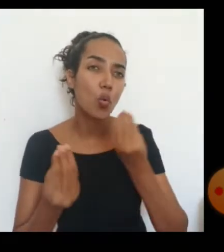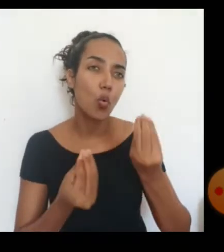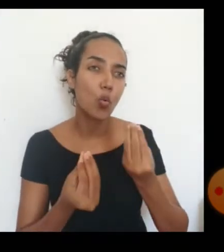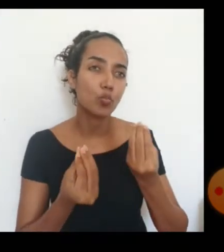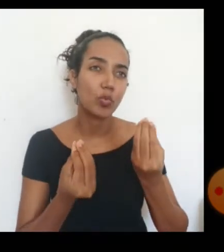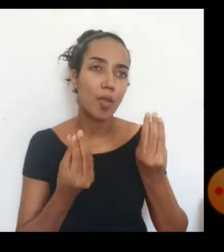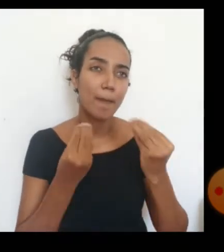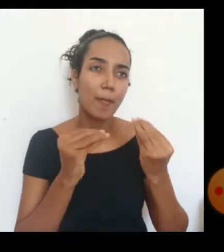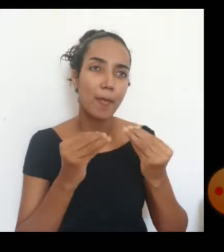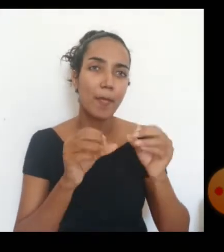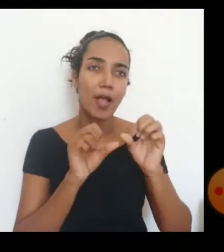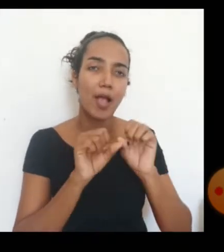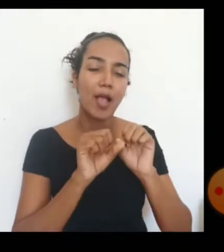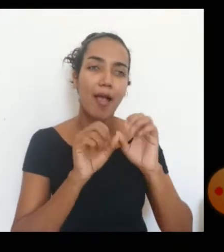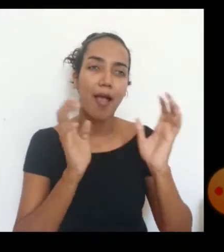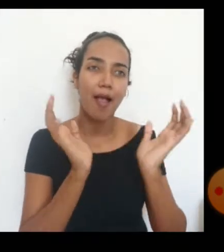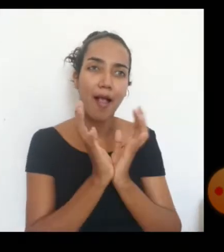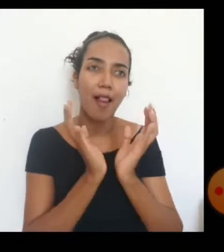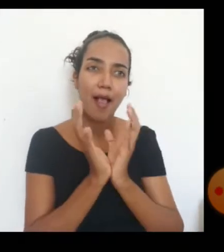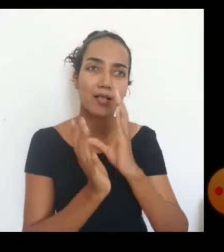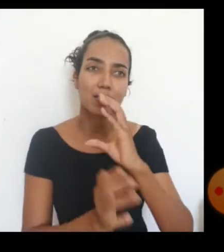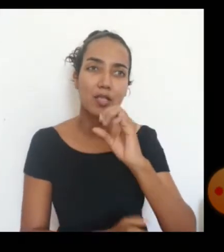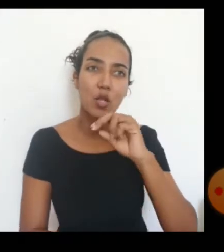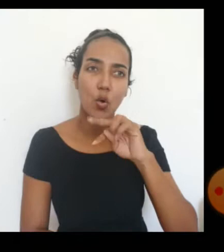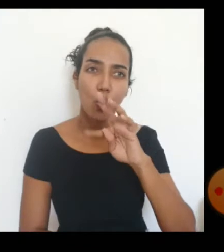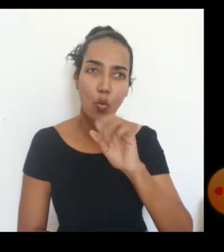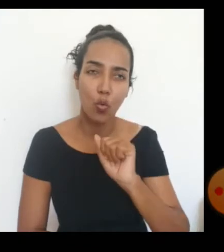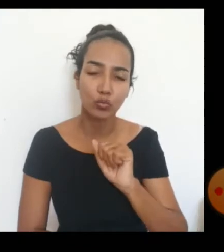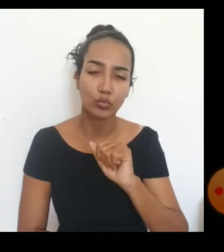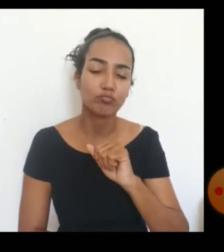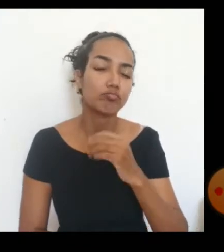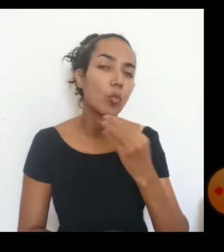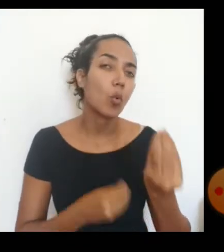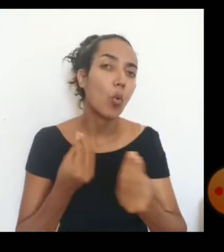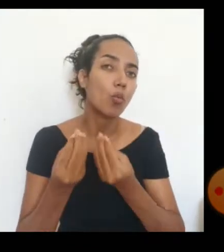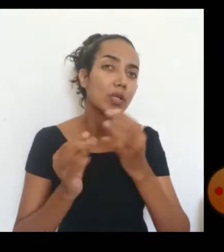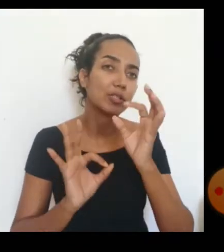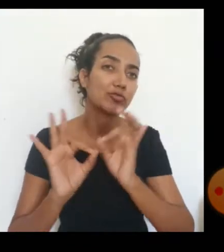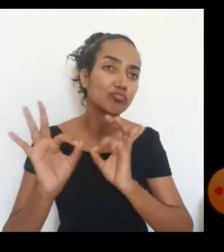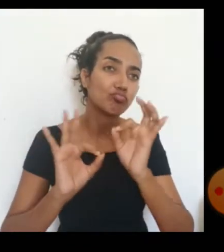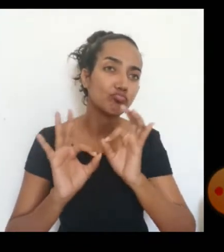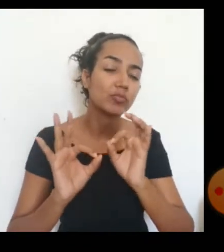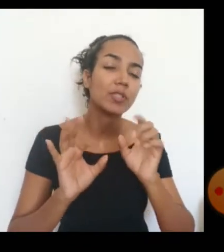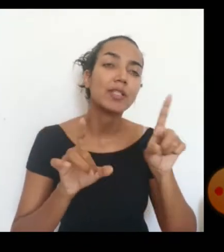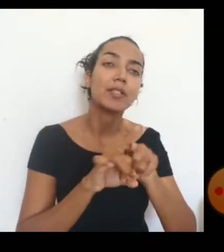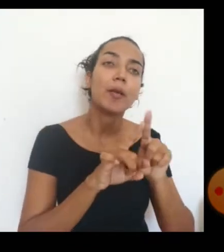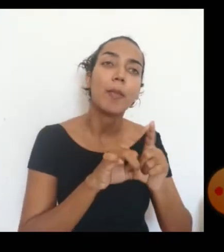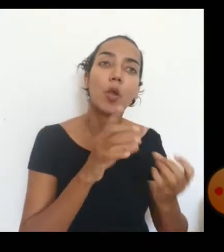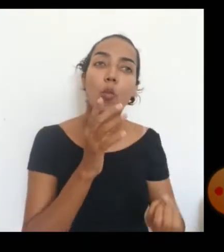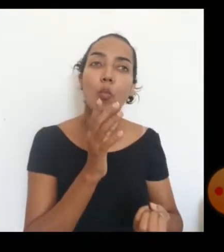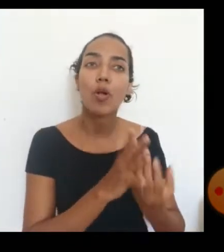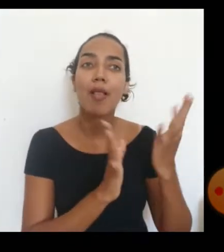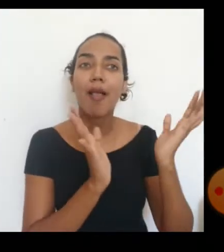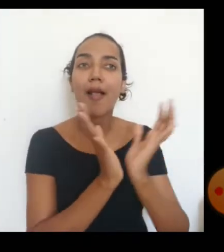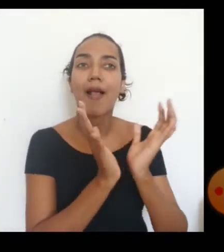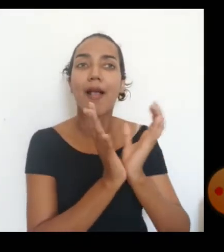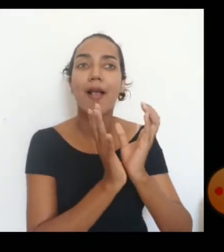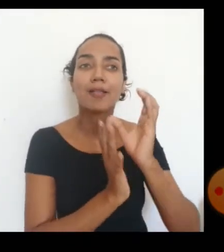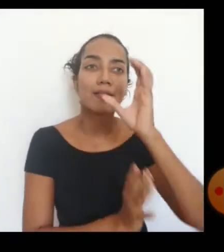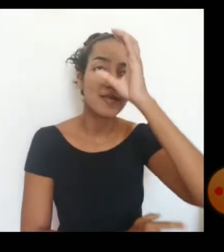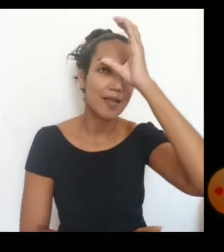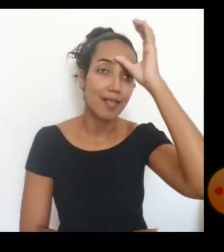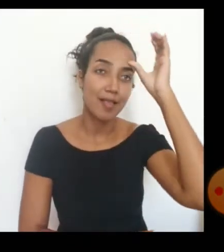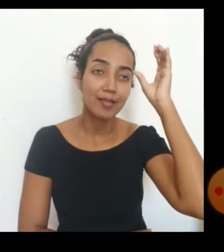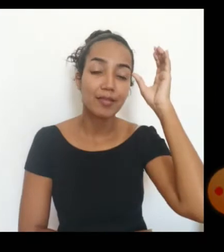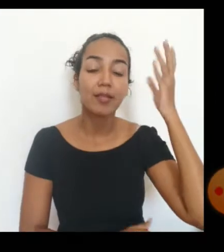é que a gente implementa a classe cliente e nos resta saber agora como é que a gente